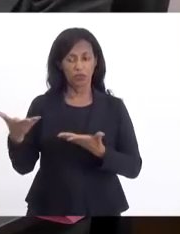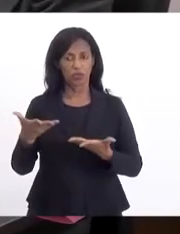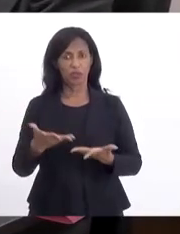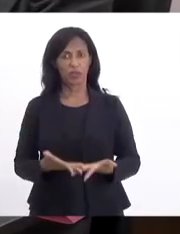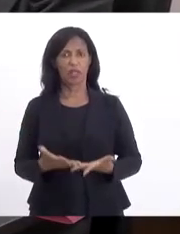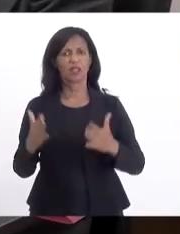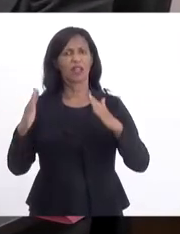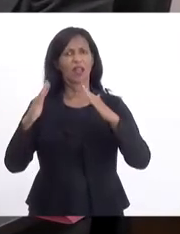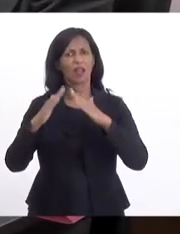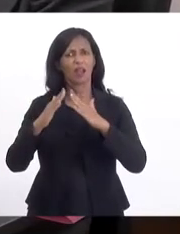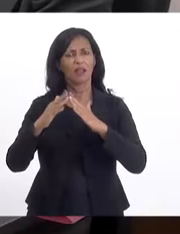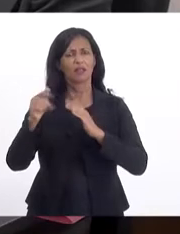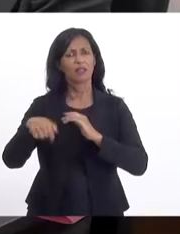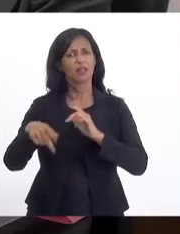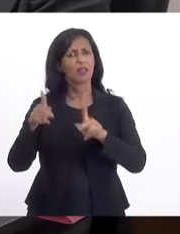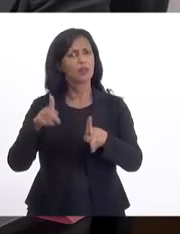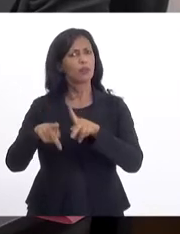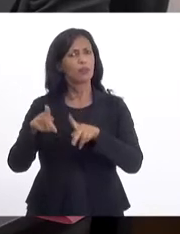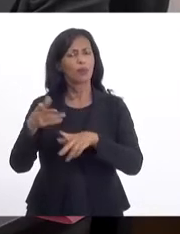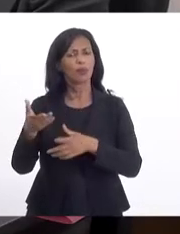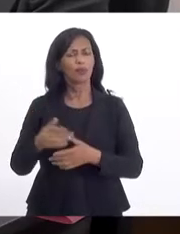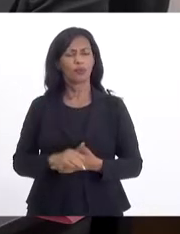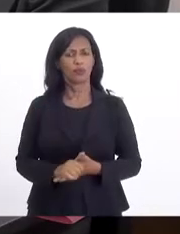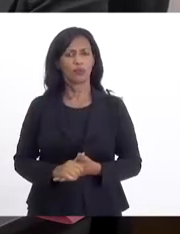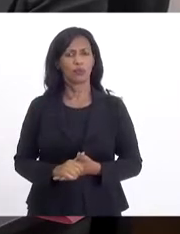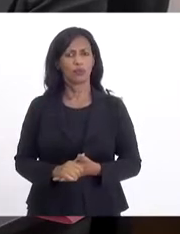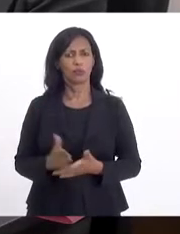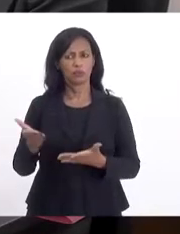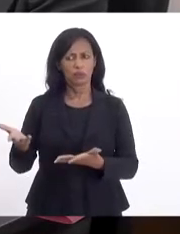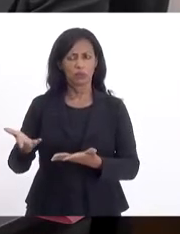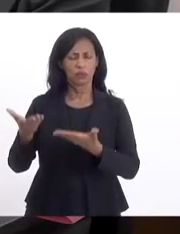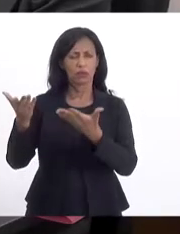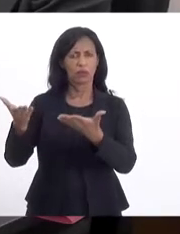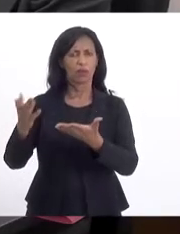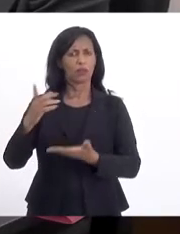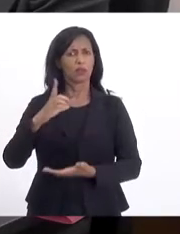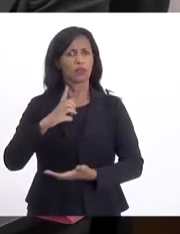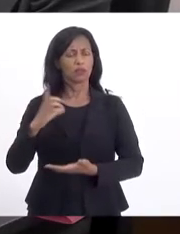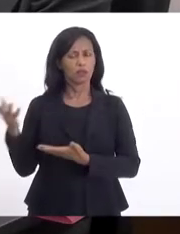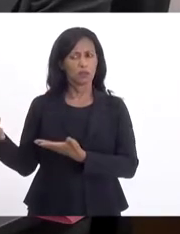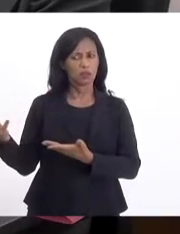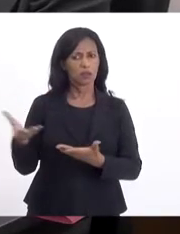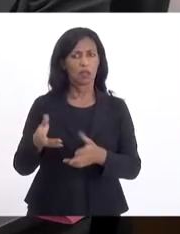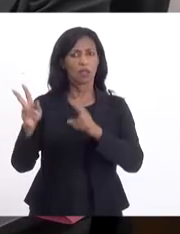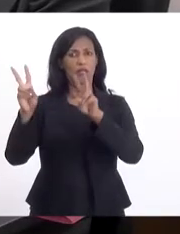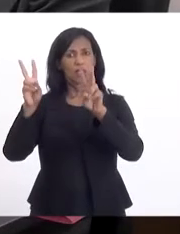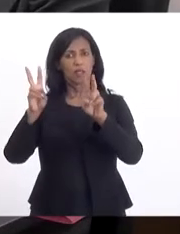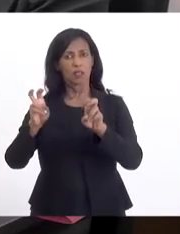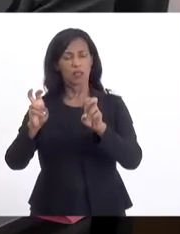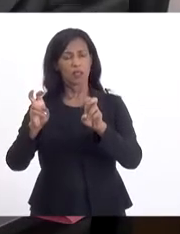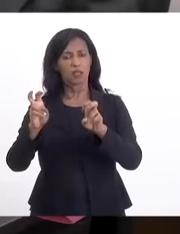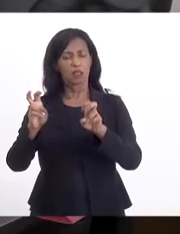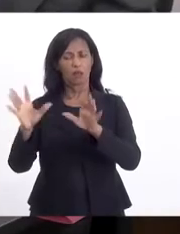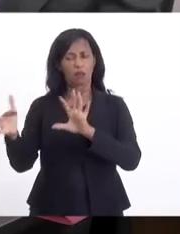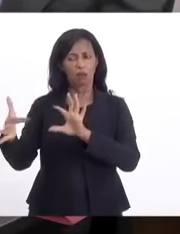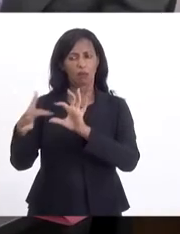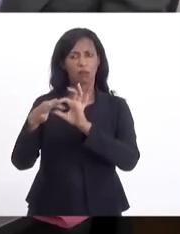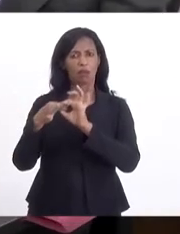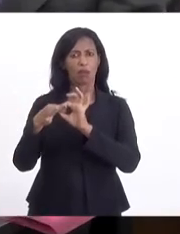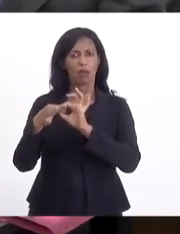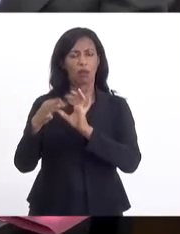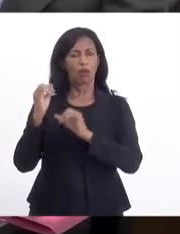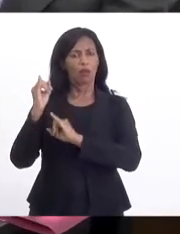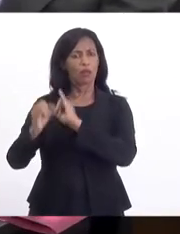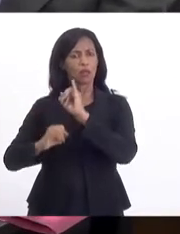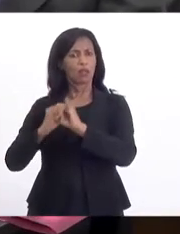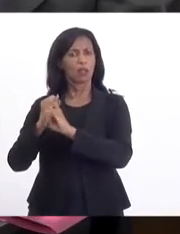está na casa do povo, né? É, Vossa Excelência tem trazido esse tema da conectividade,